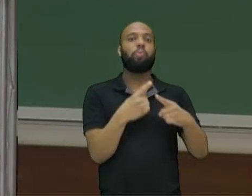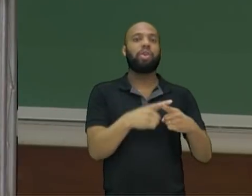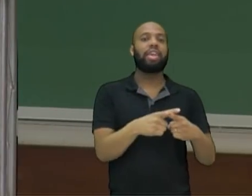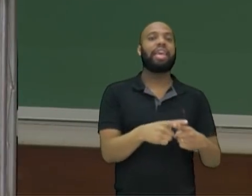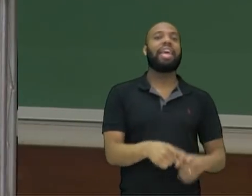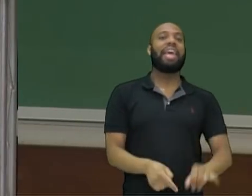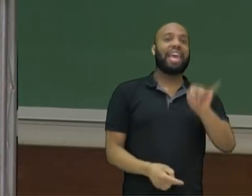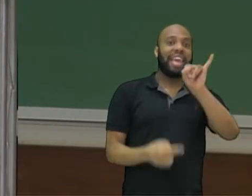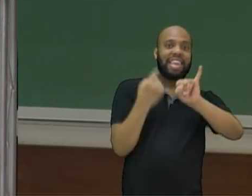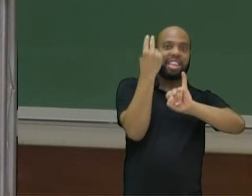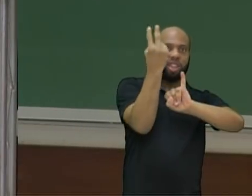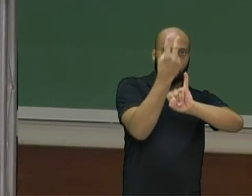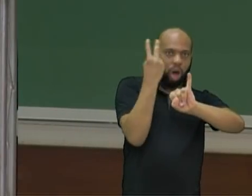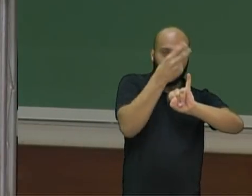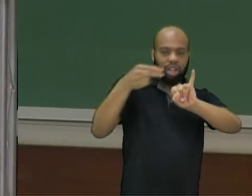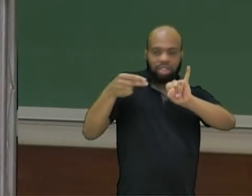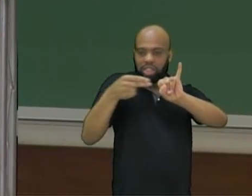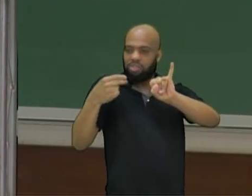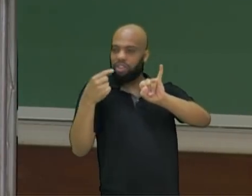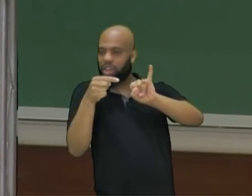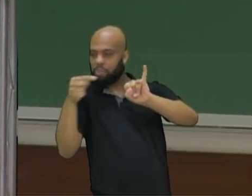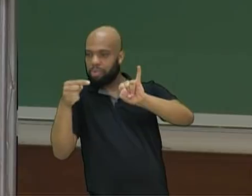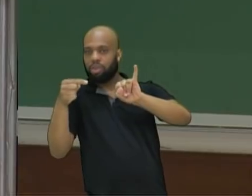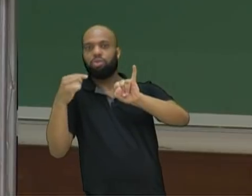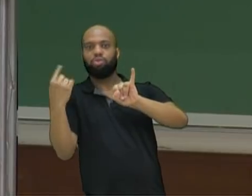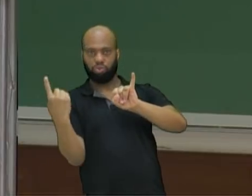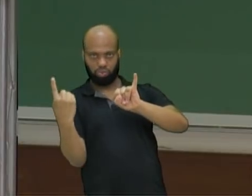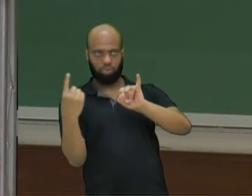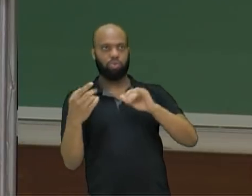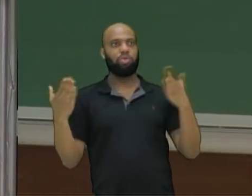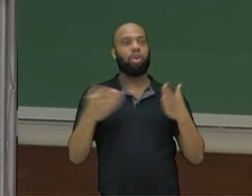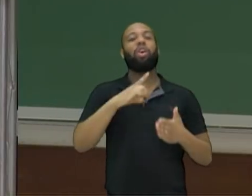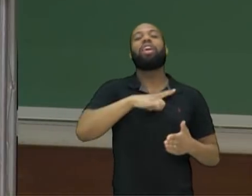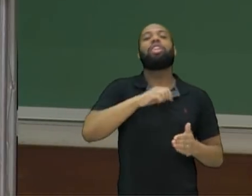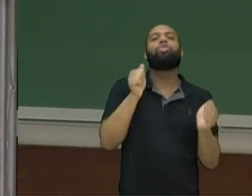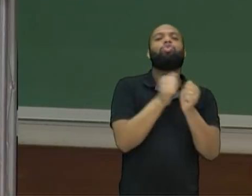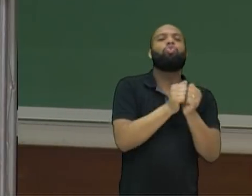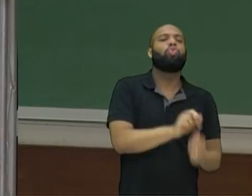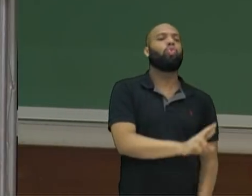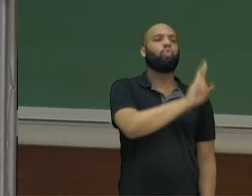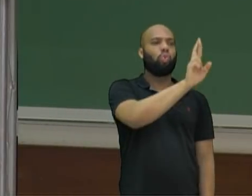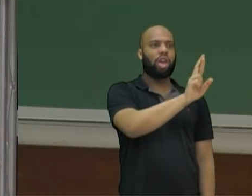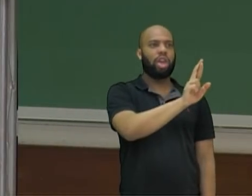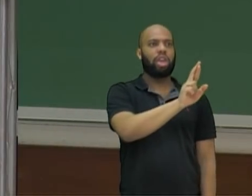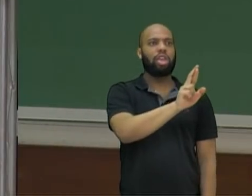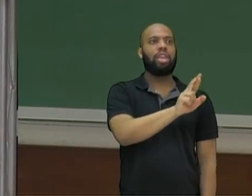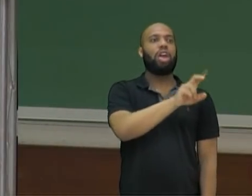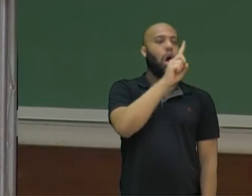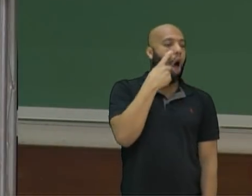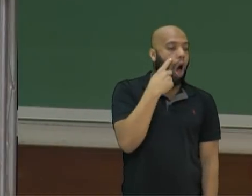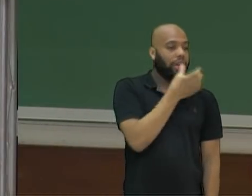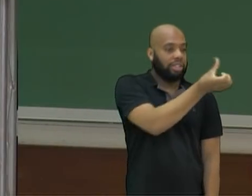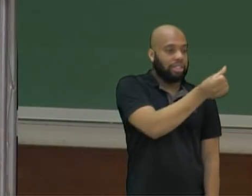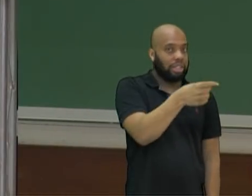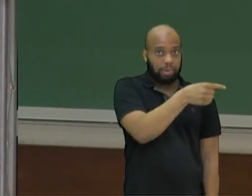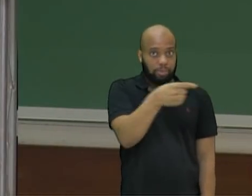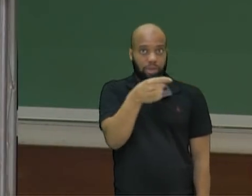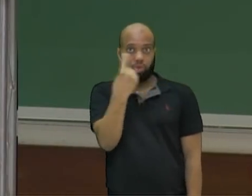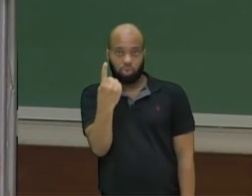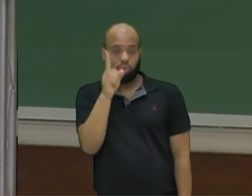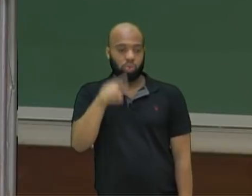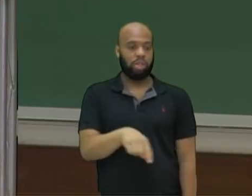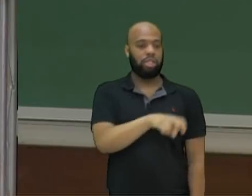1. Juntei parte real, 6 menos 1, 5. 2 mais